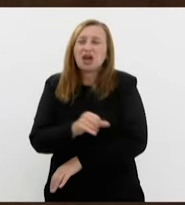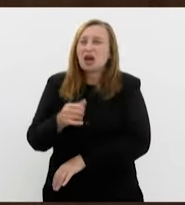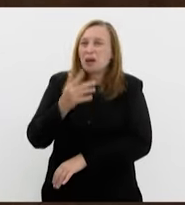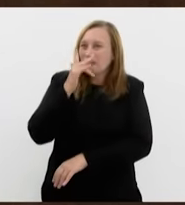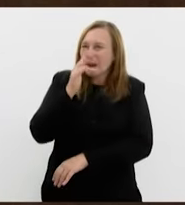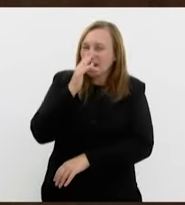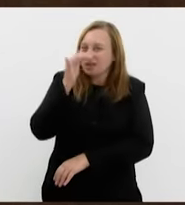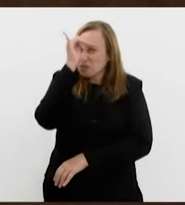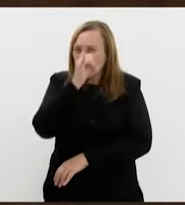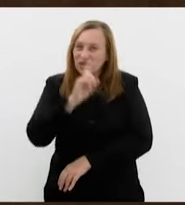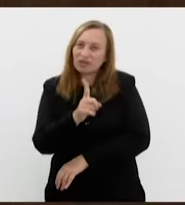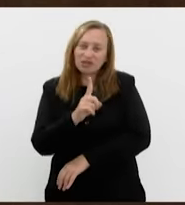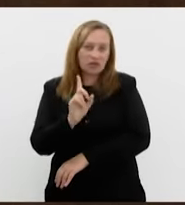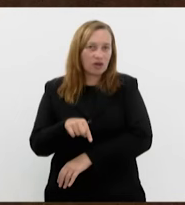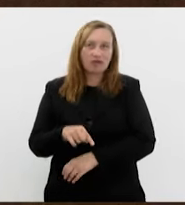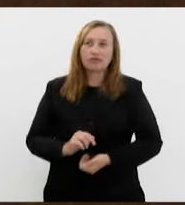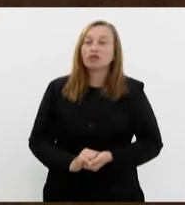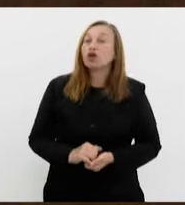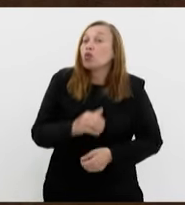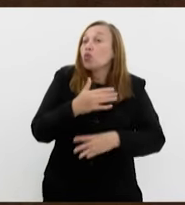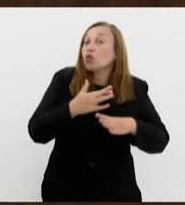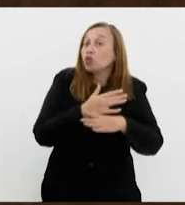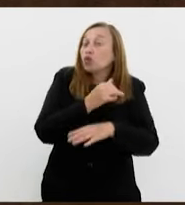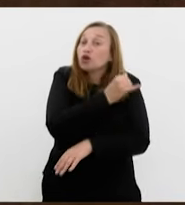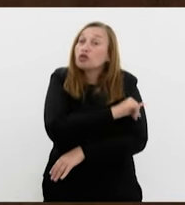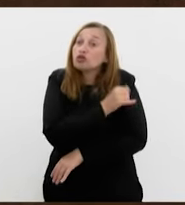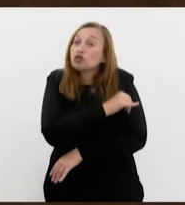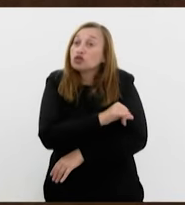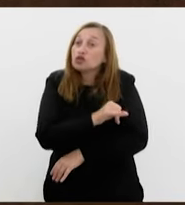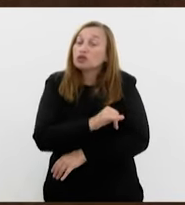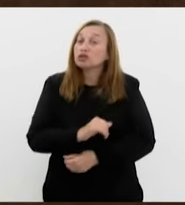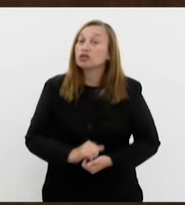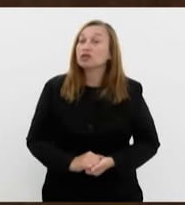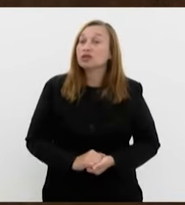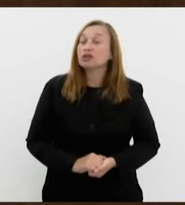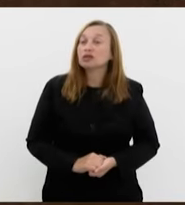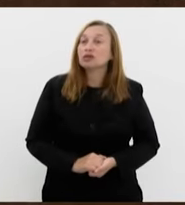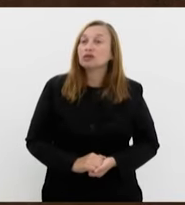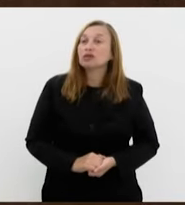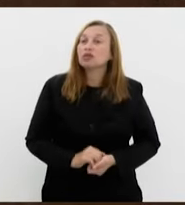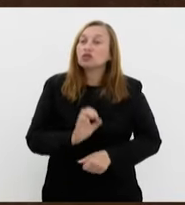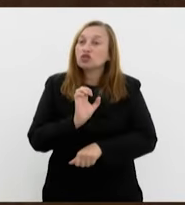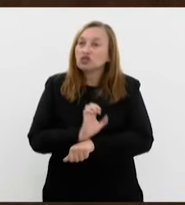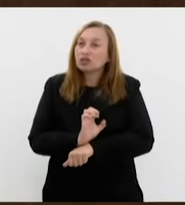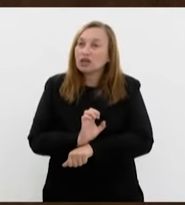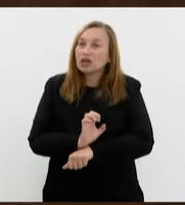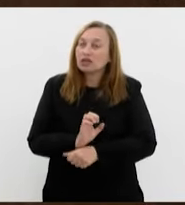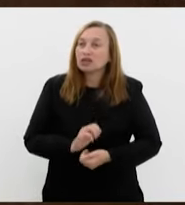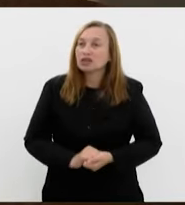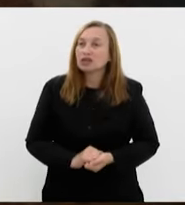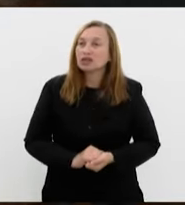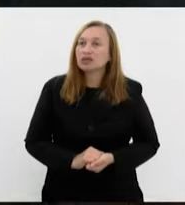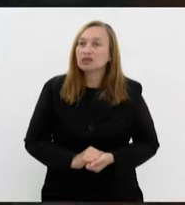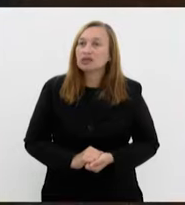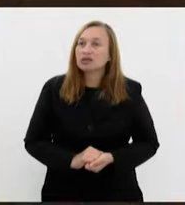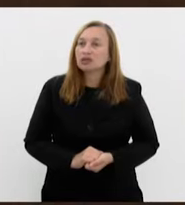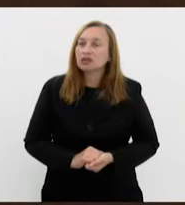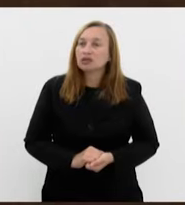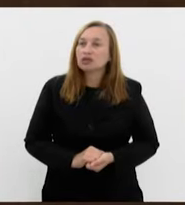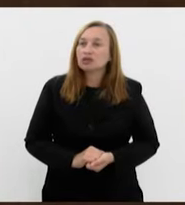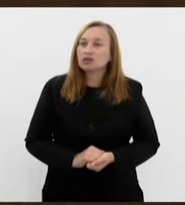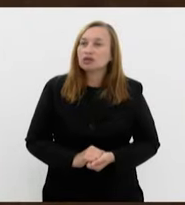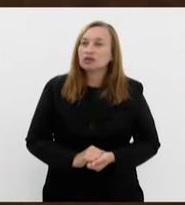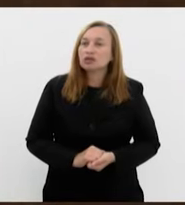senhor presidente. O Rio de Janeiro é provavelmente o estado com maior número de